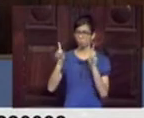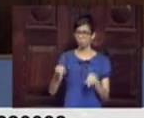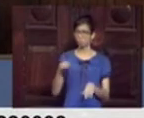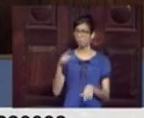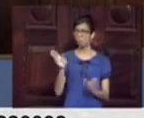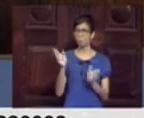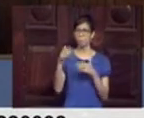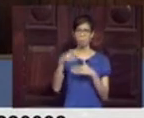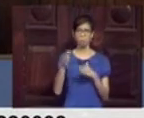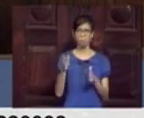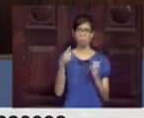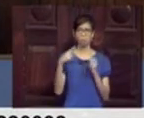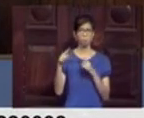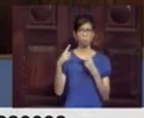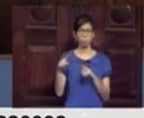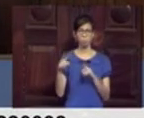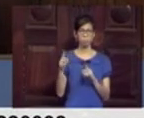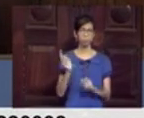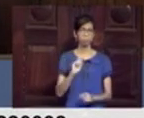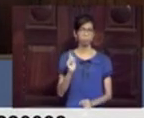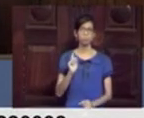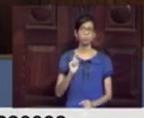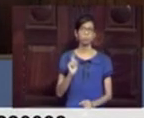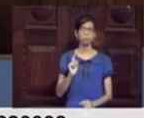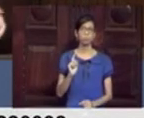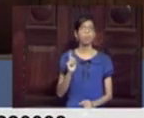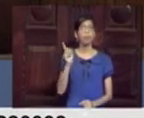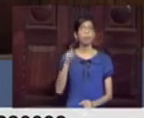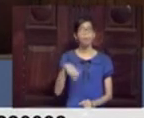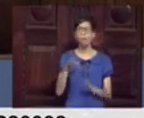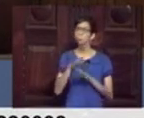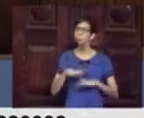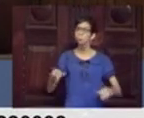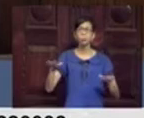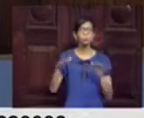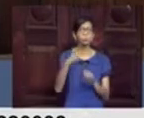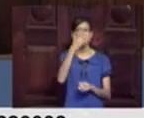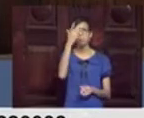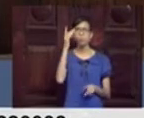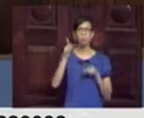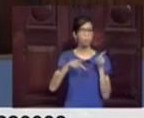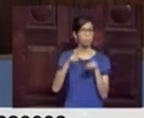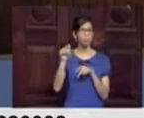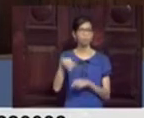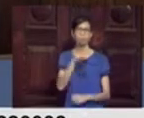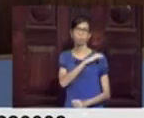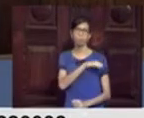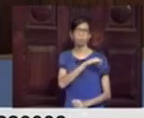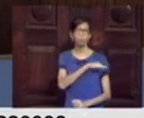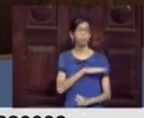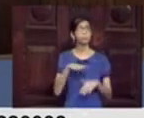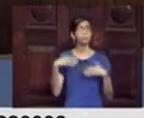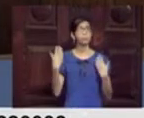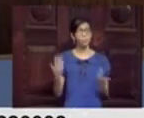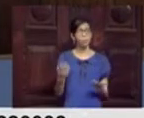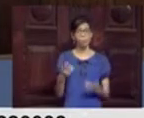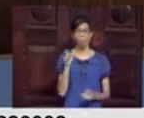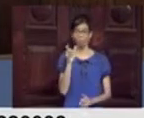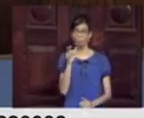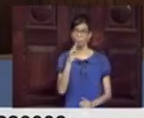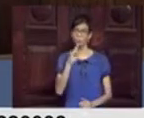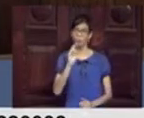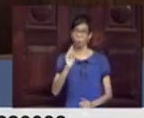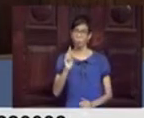do governo Pezão está assumindo e está atingindo, é a toda a população do Rio de Janeiro. Então, o bilhete único